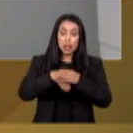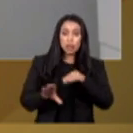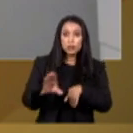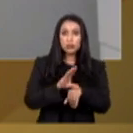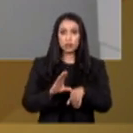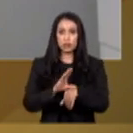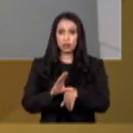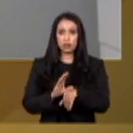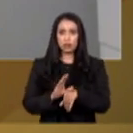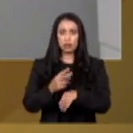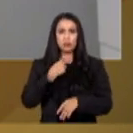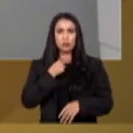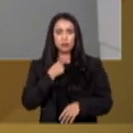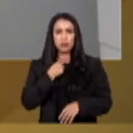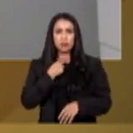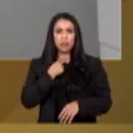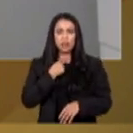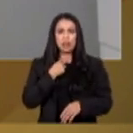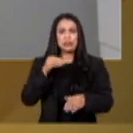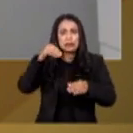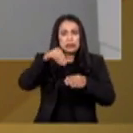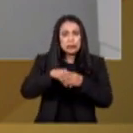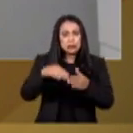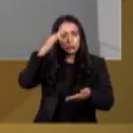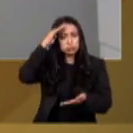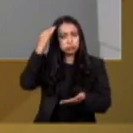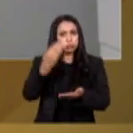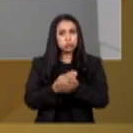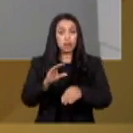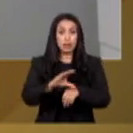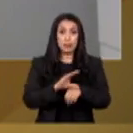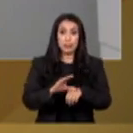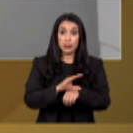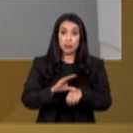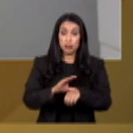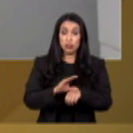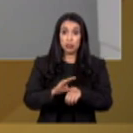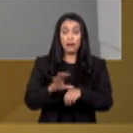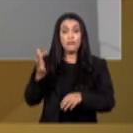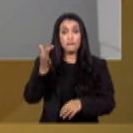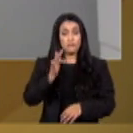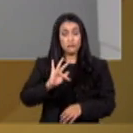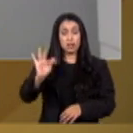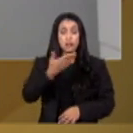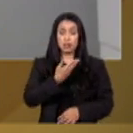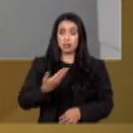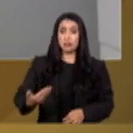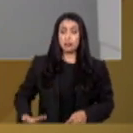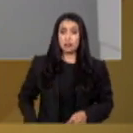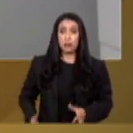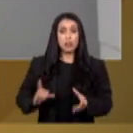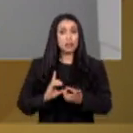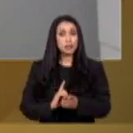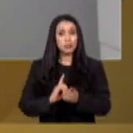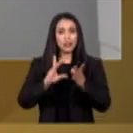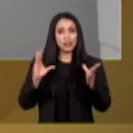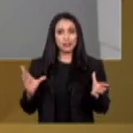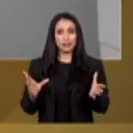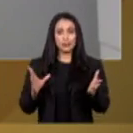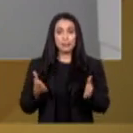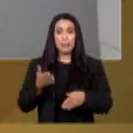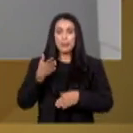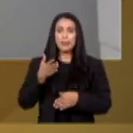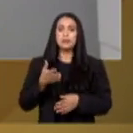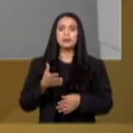ser aumentar sendo lembra gente condicionado no princípio democrático adição